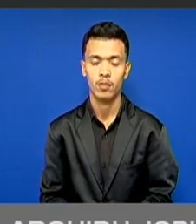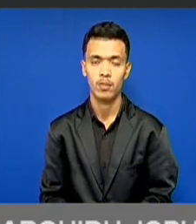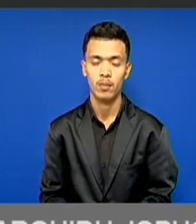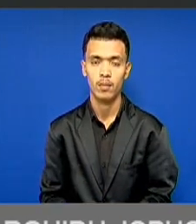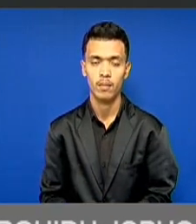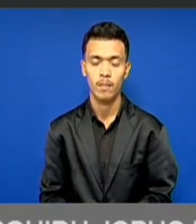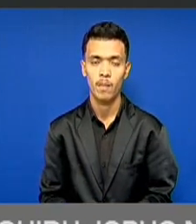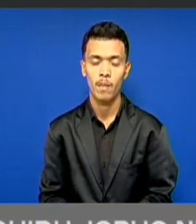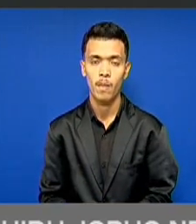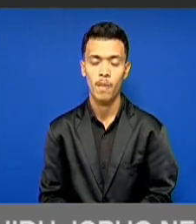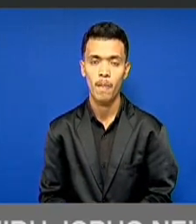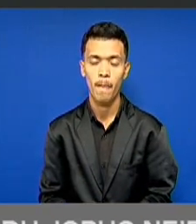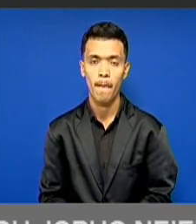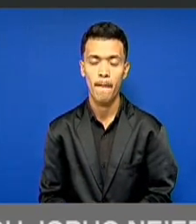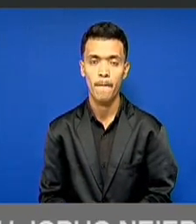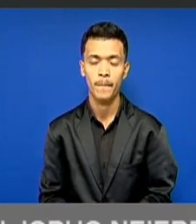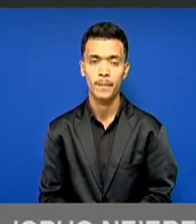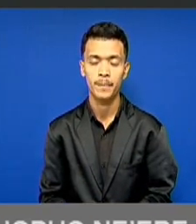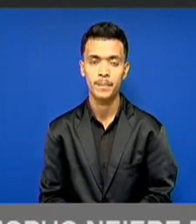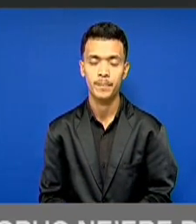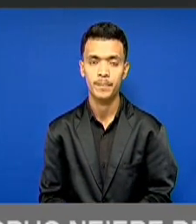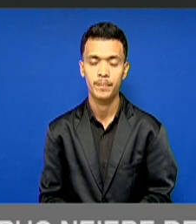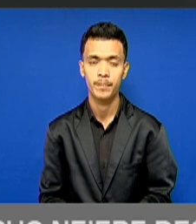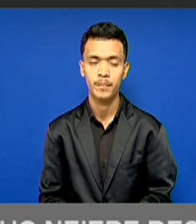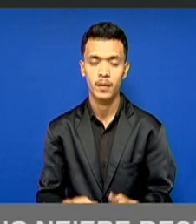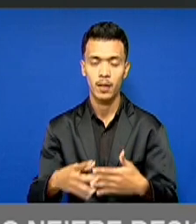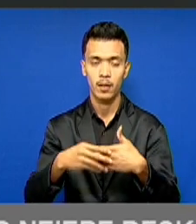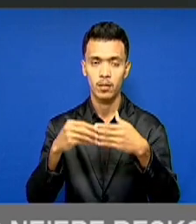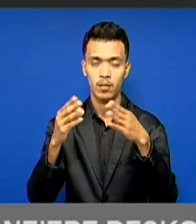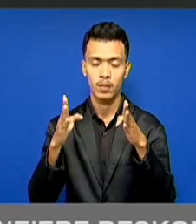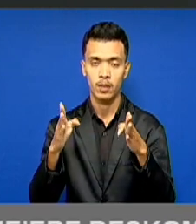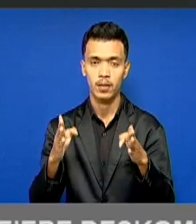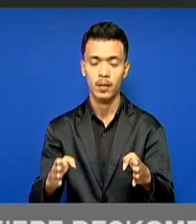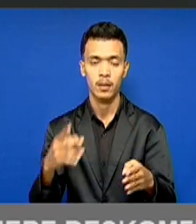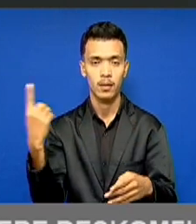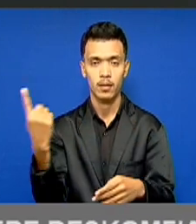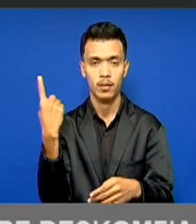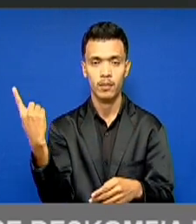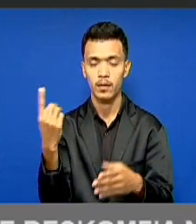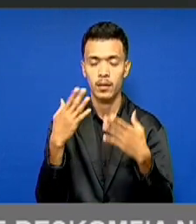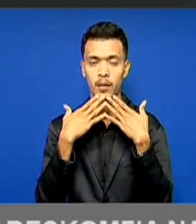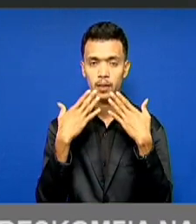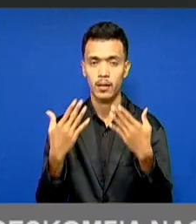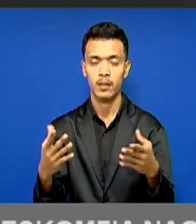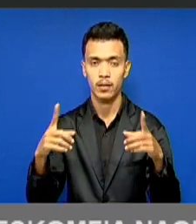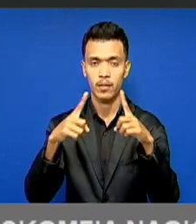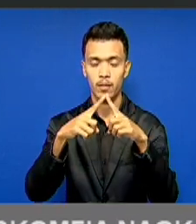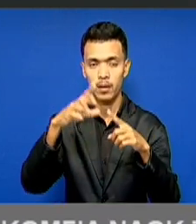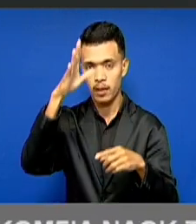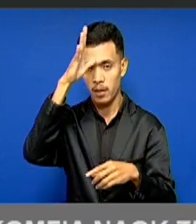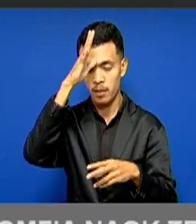La hija vintesira, puse governo rasik. La autoridad, na fati agradece, ba aman veterano